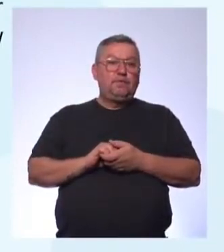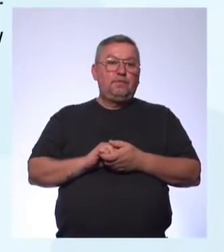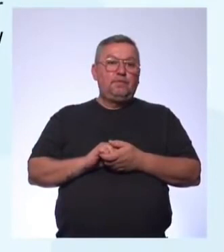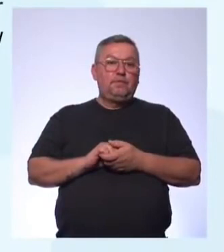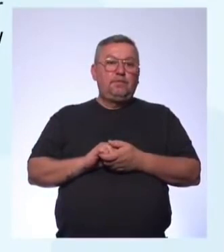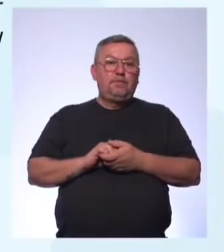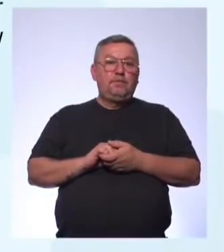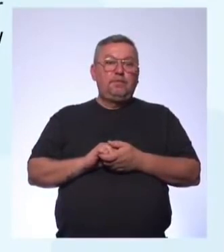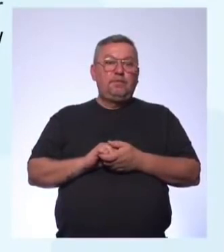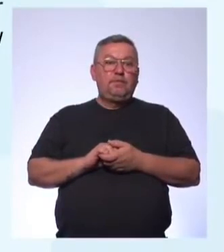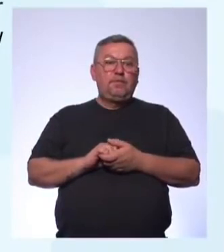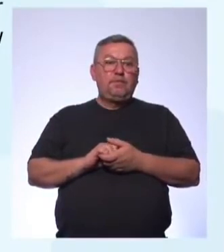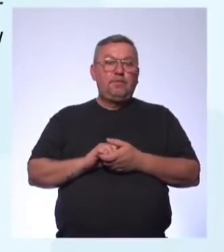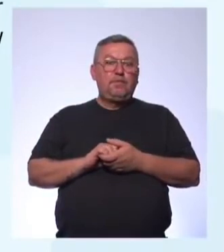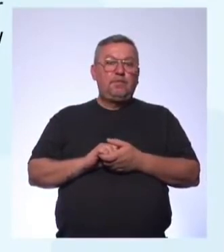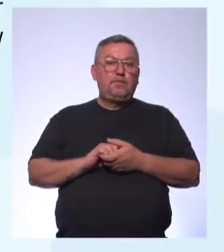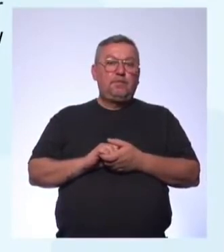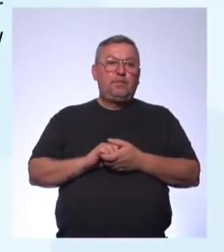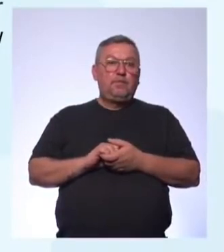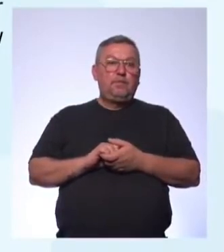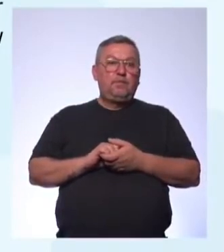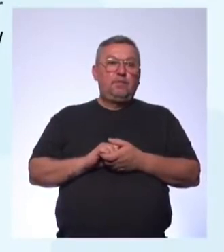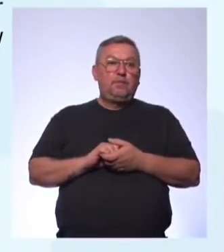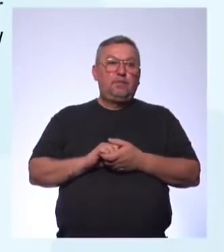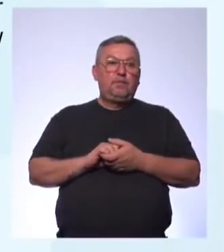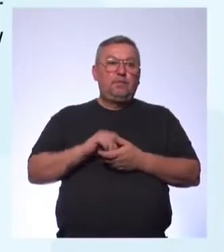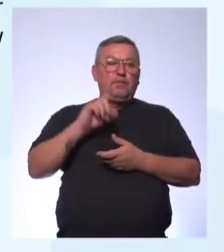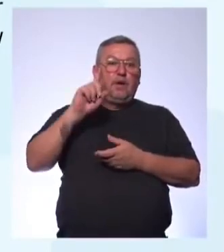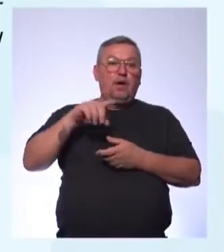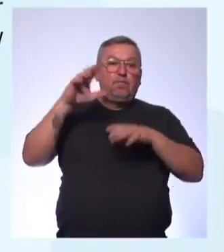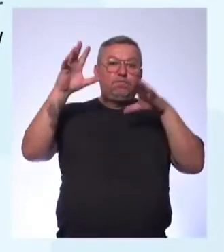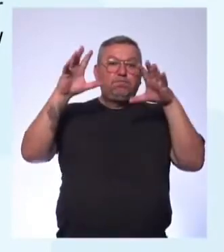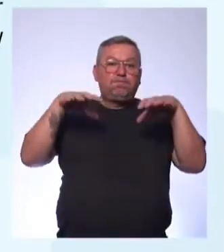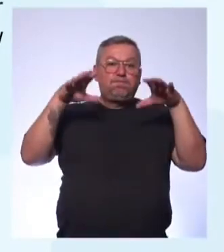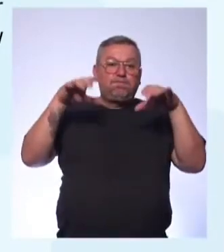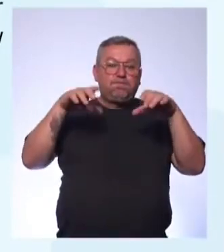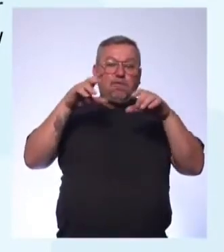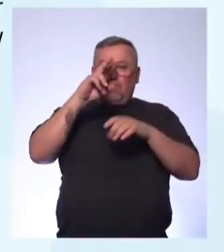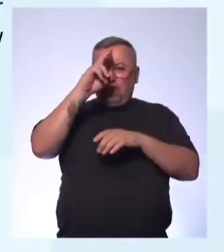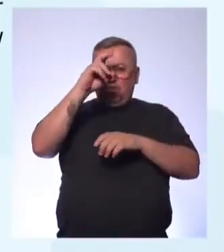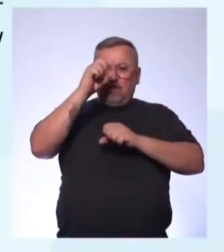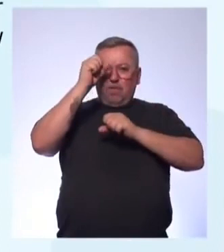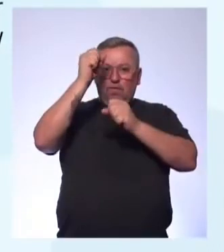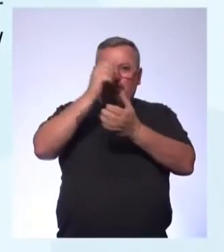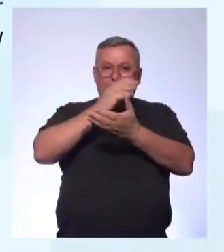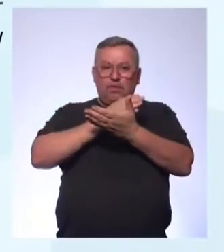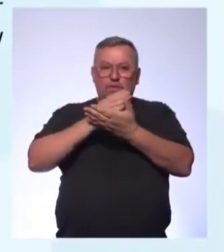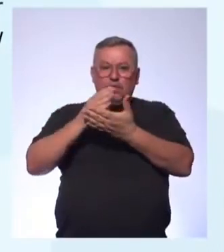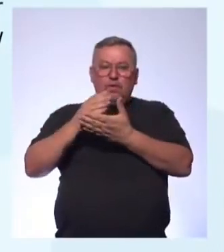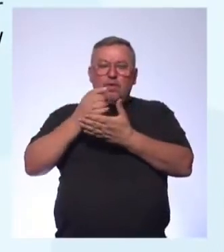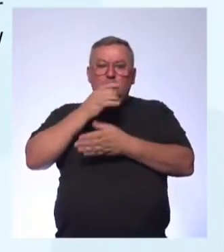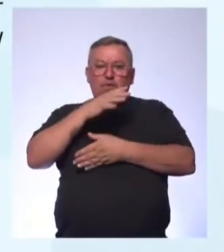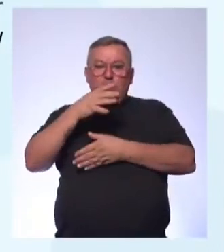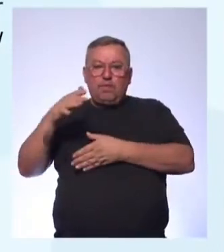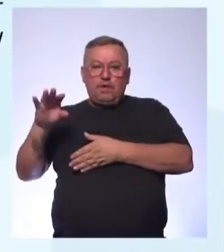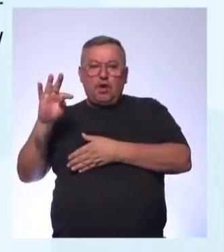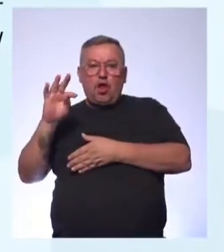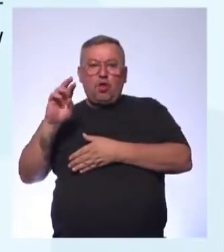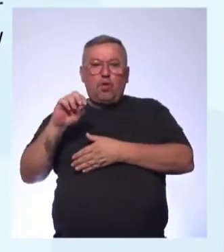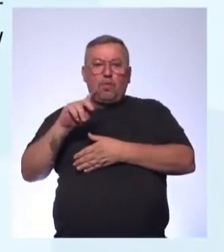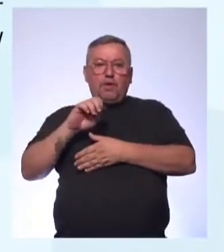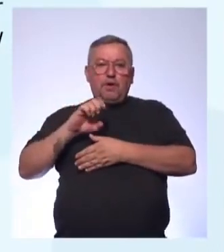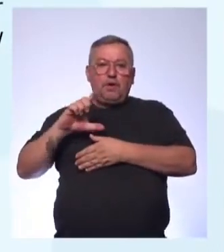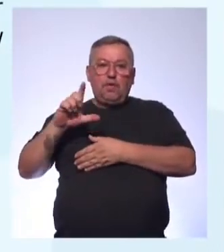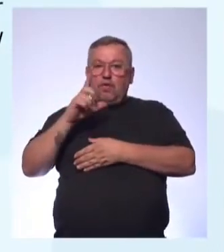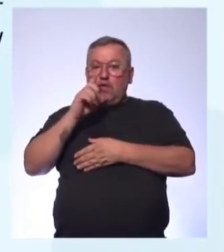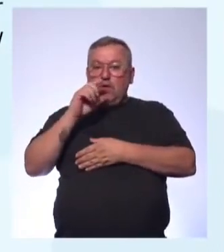over warm tropical oceans. É uma tempestade circular intensa que se origina nos oceanos tropicais de água